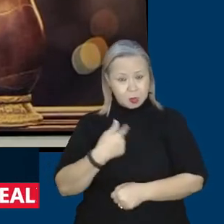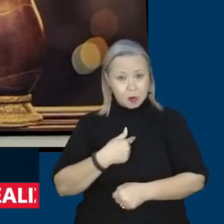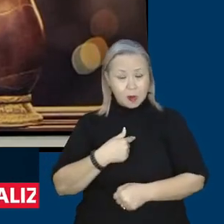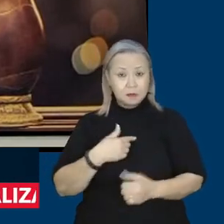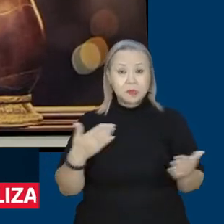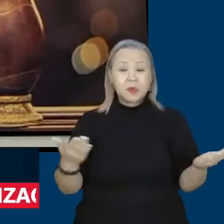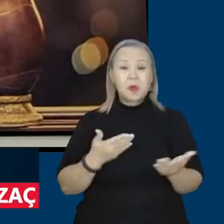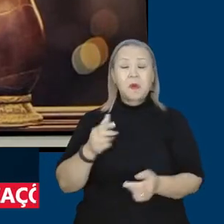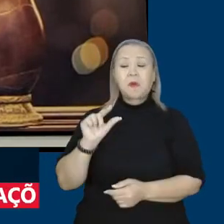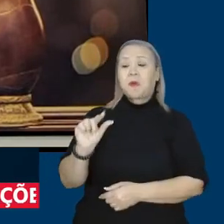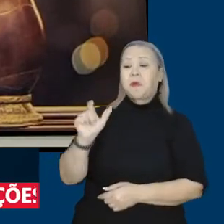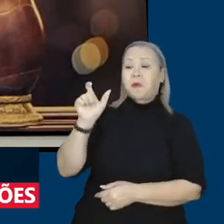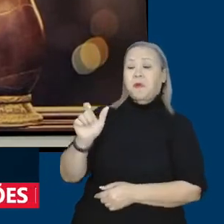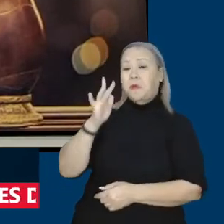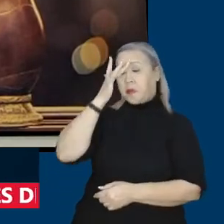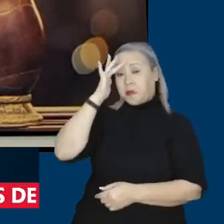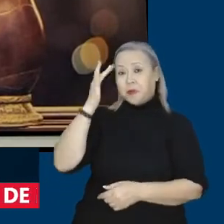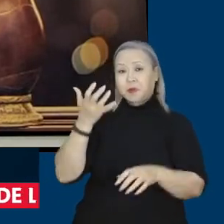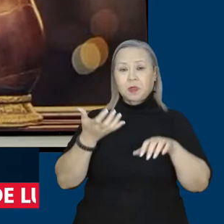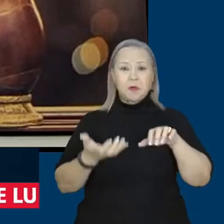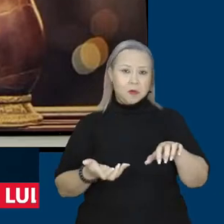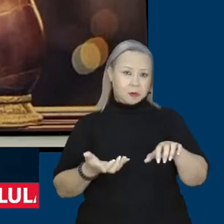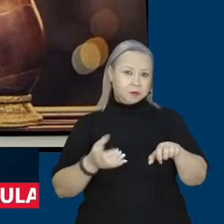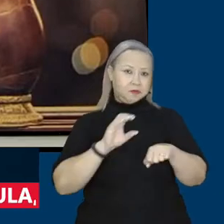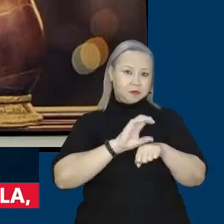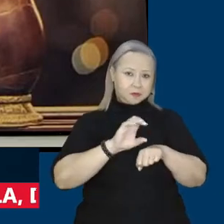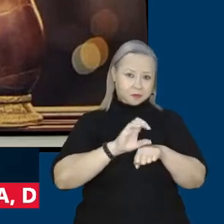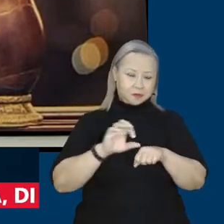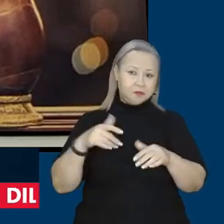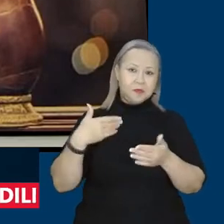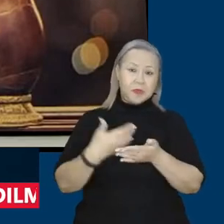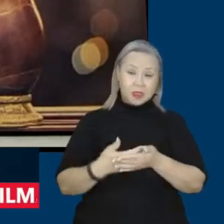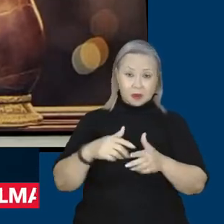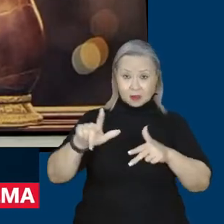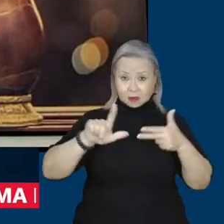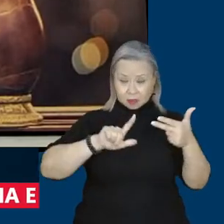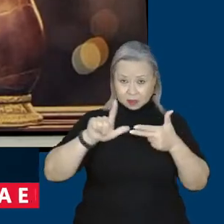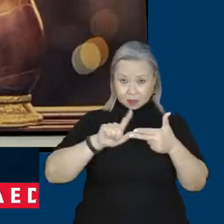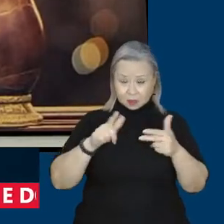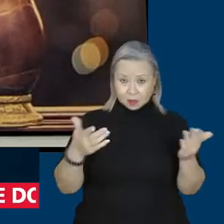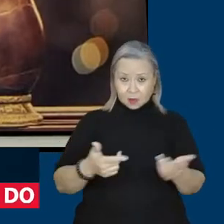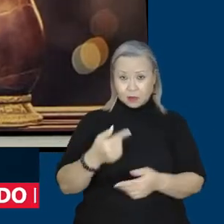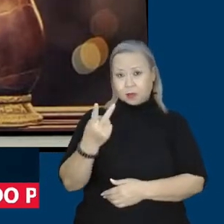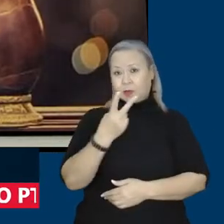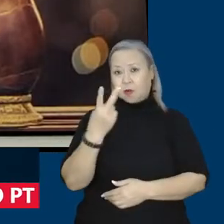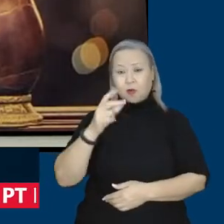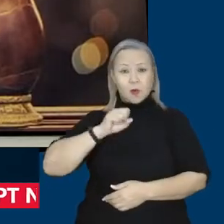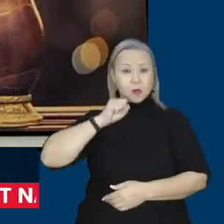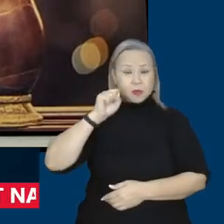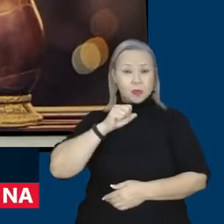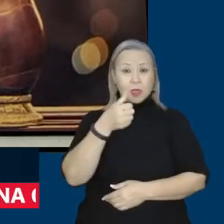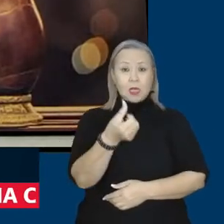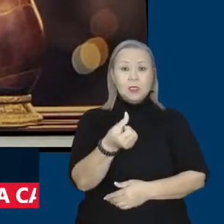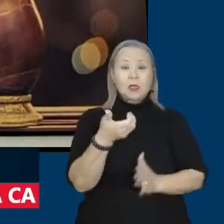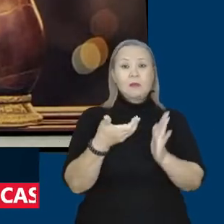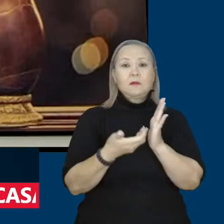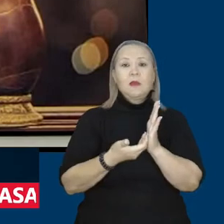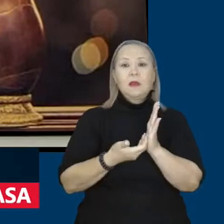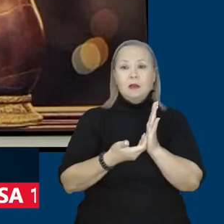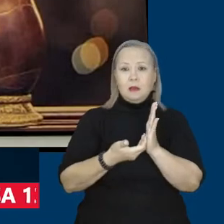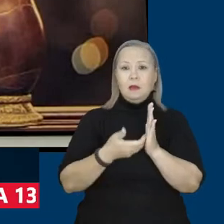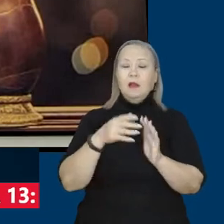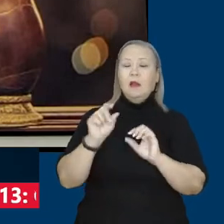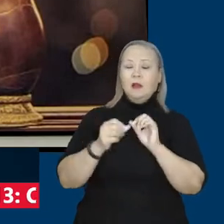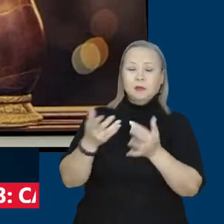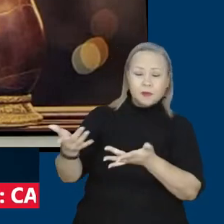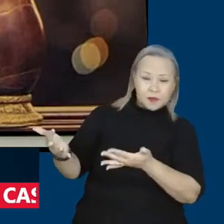poucos consciente que está no congresso e parece que nessa legislatura serão dois no Senado e seis na Câmara que